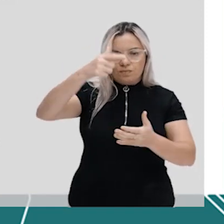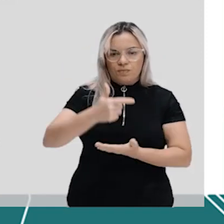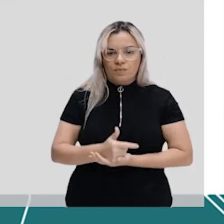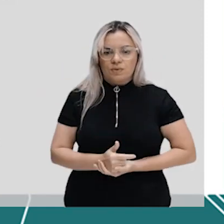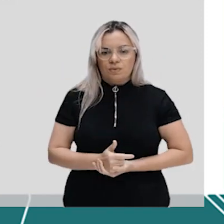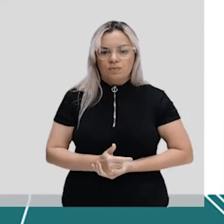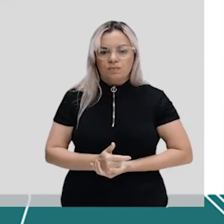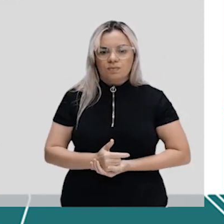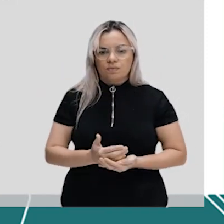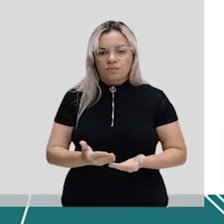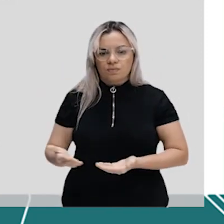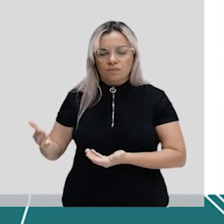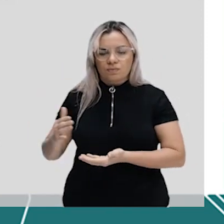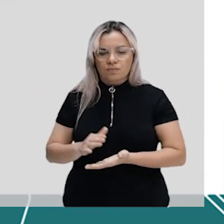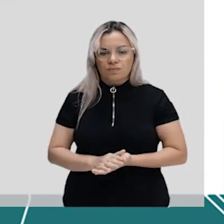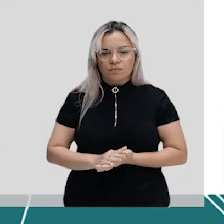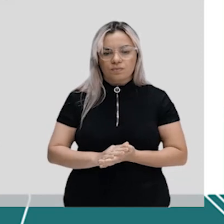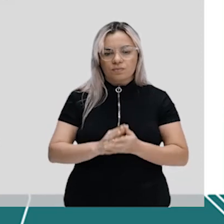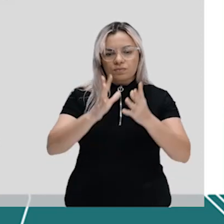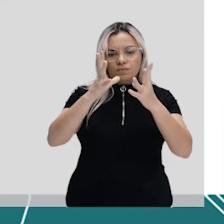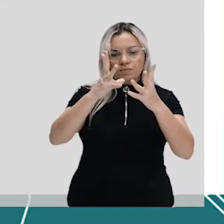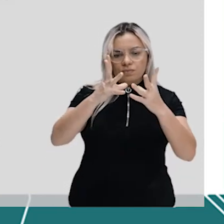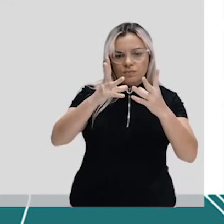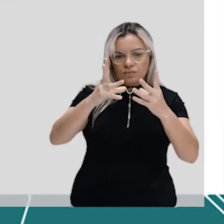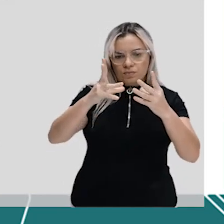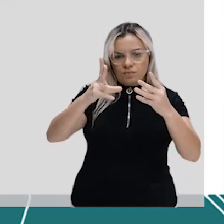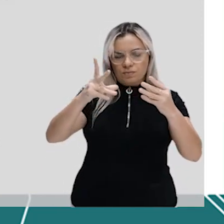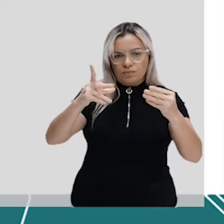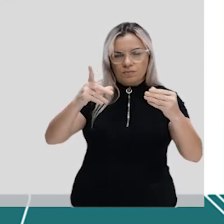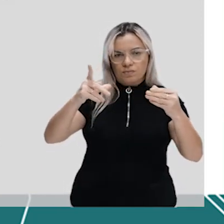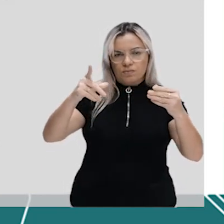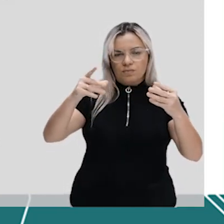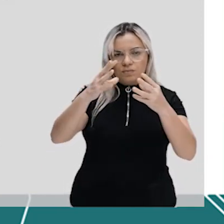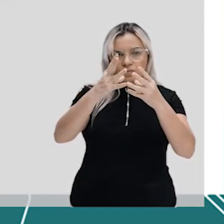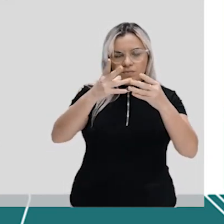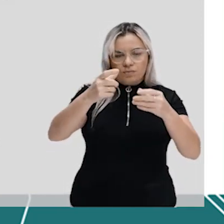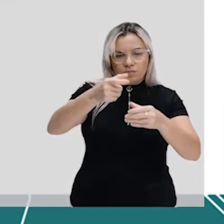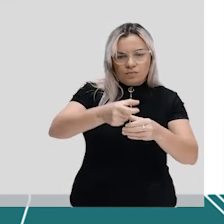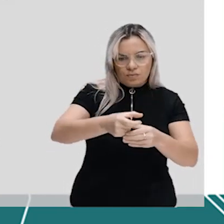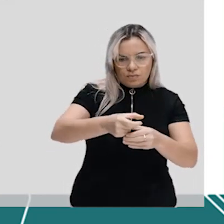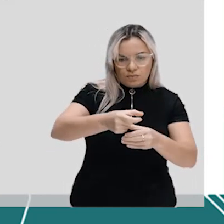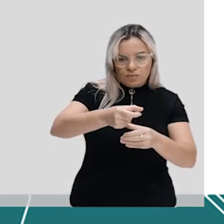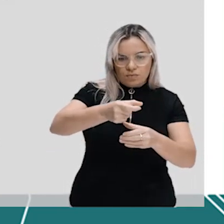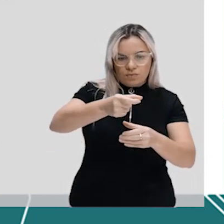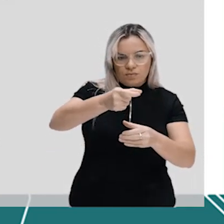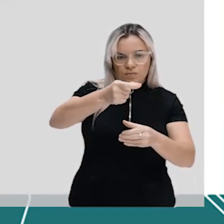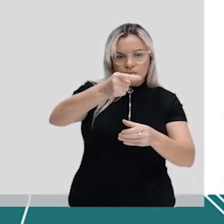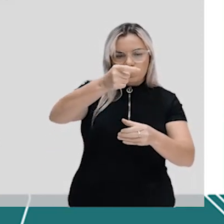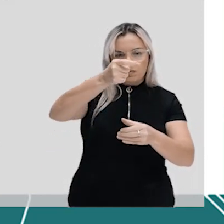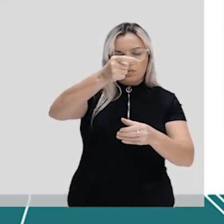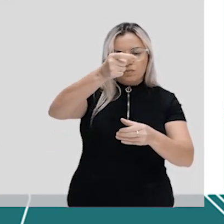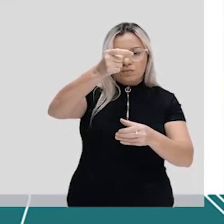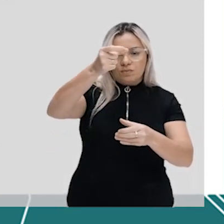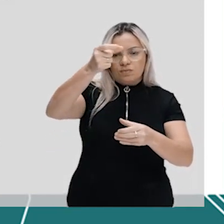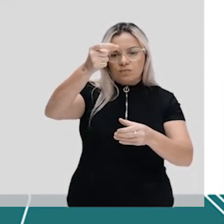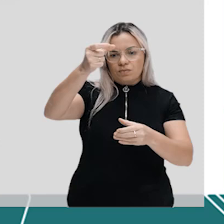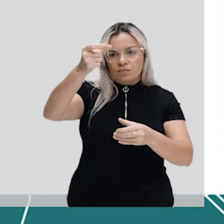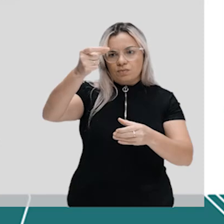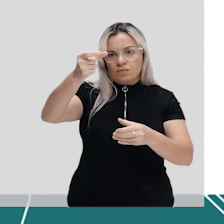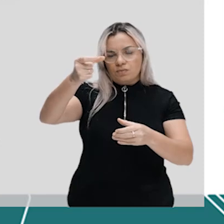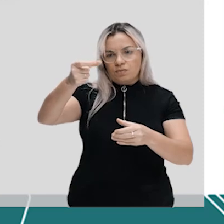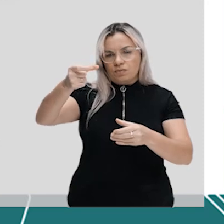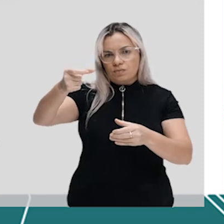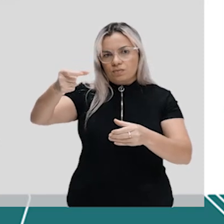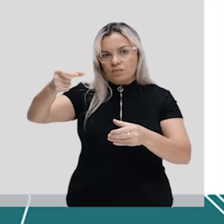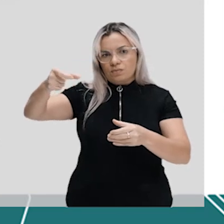derreteu esse pescoço aqui do balão, tá? Ele conseguiu alongar um pouco mais e deixou num formato